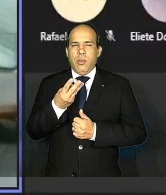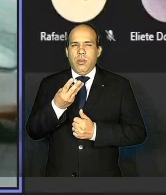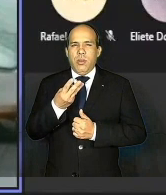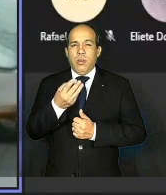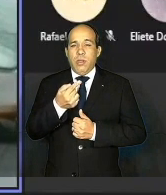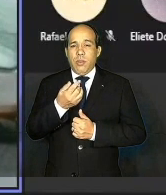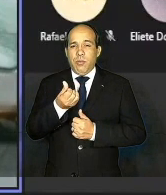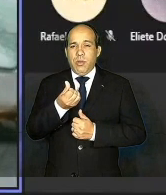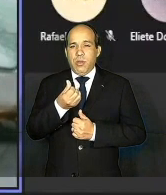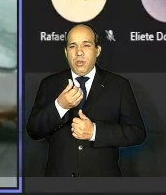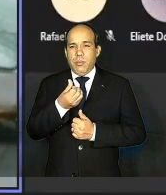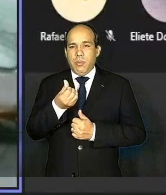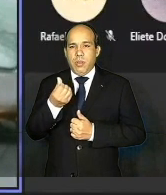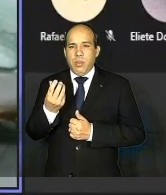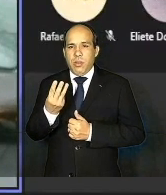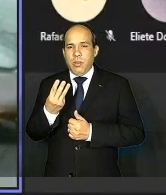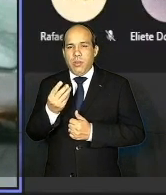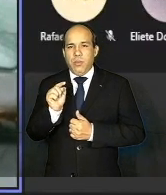071,